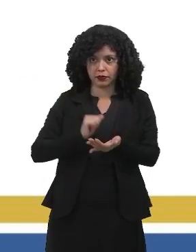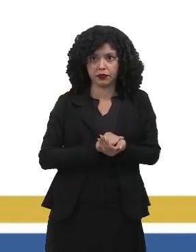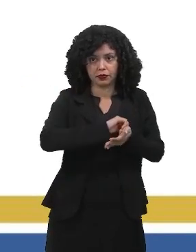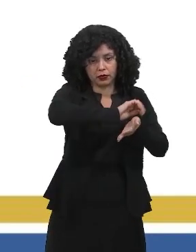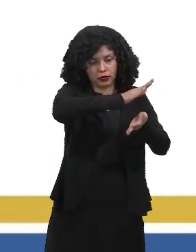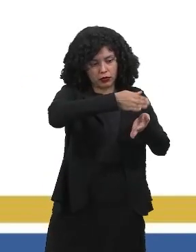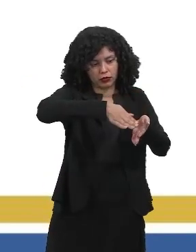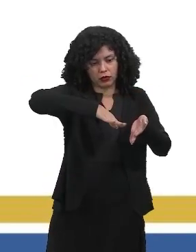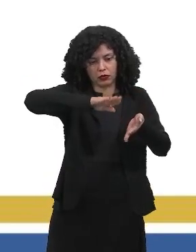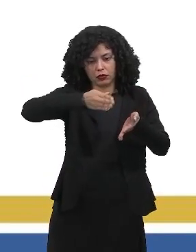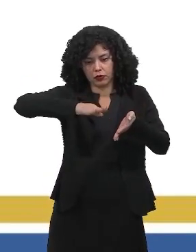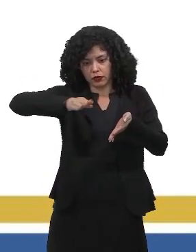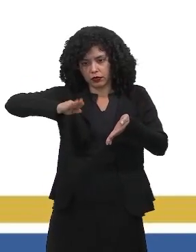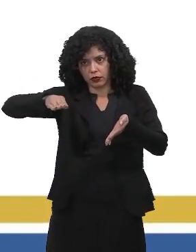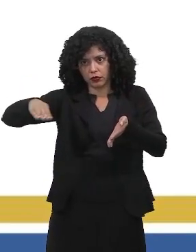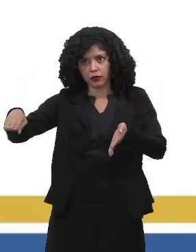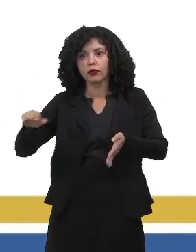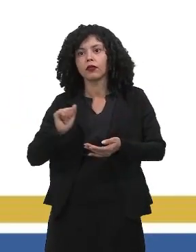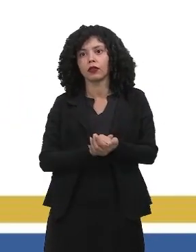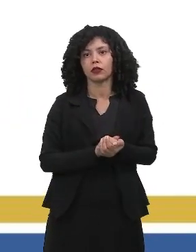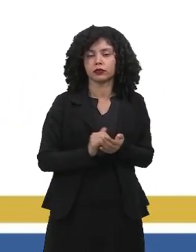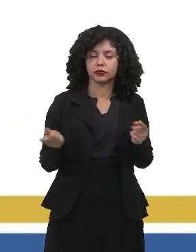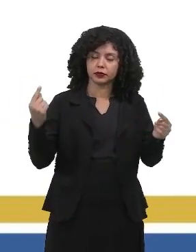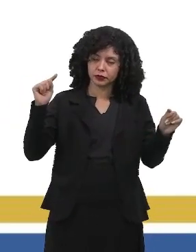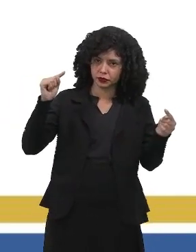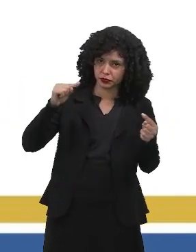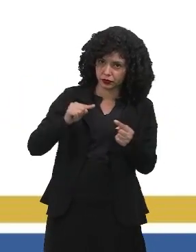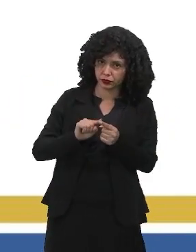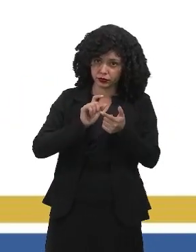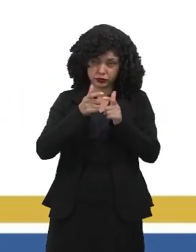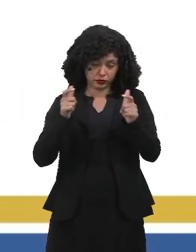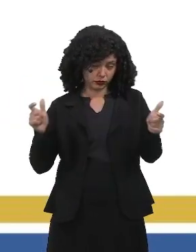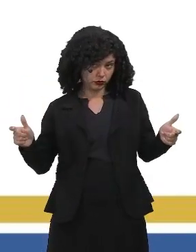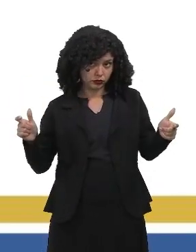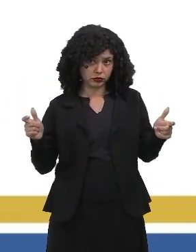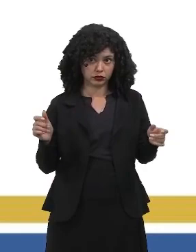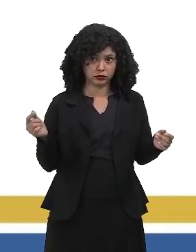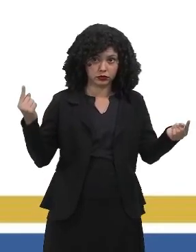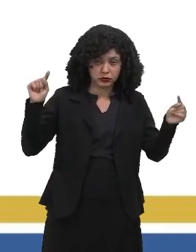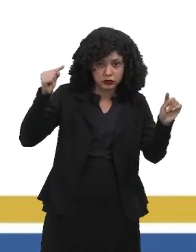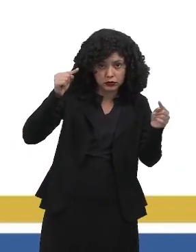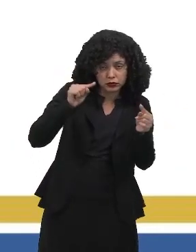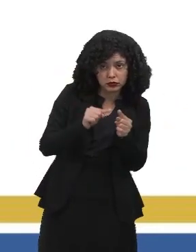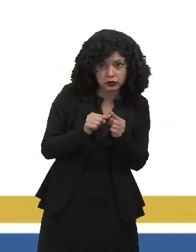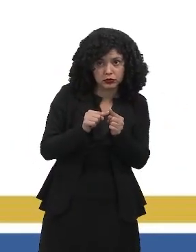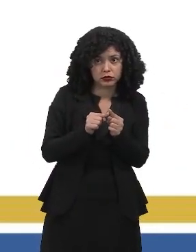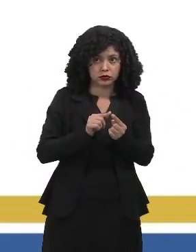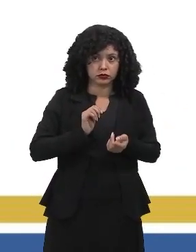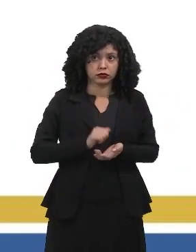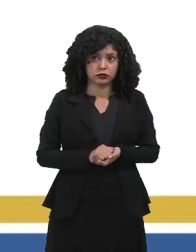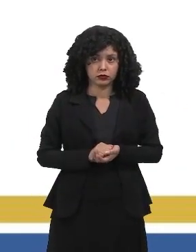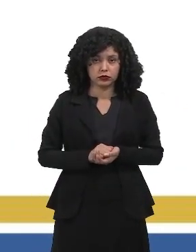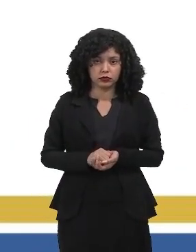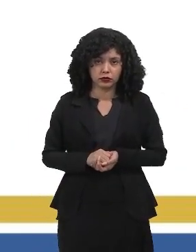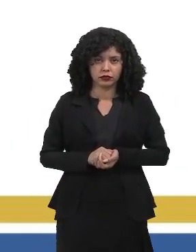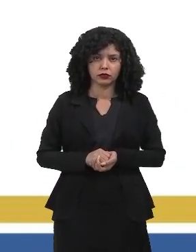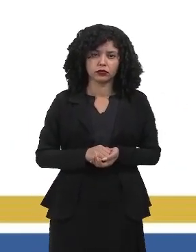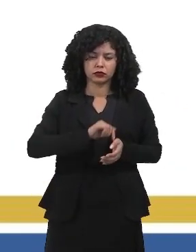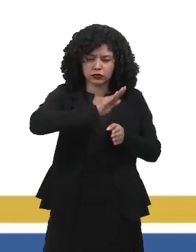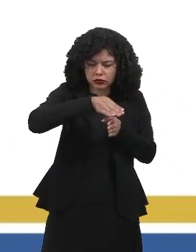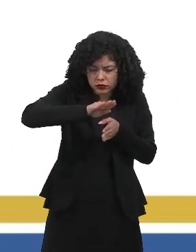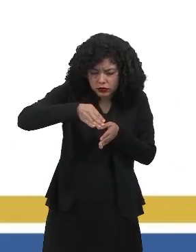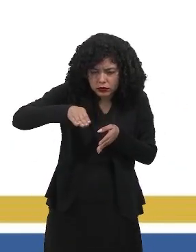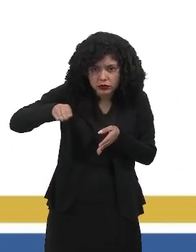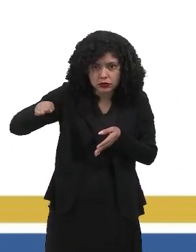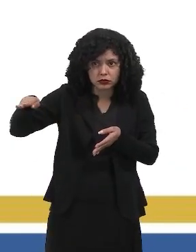ondas. Quanto mais próximo do rádio, maiores são as ondas. Quanto mais próximo de raios gamas, raios X,